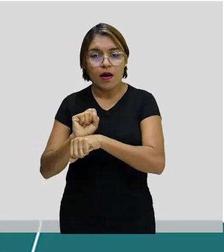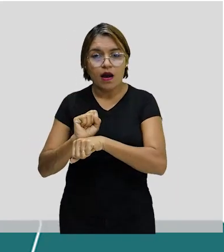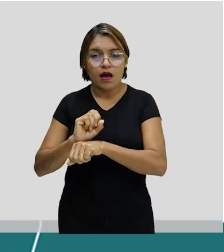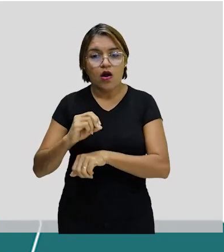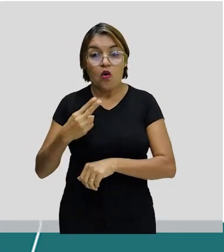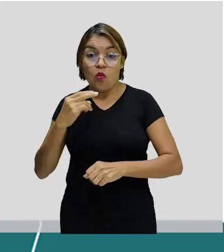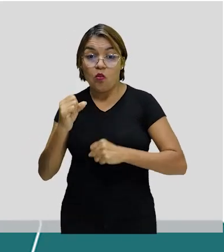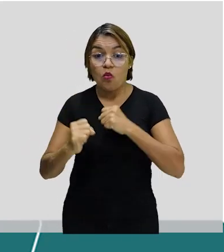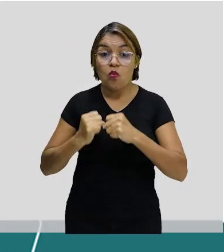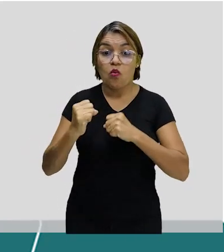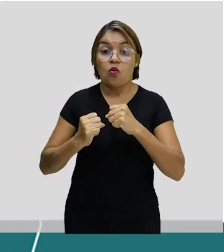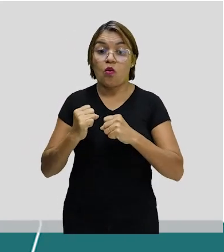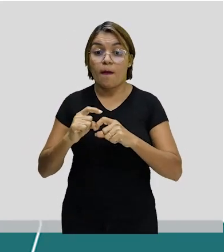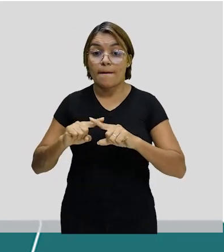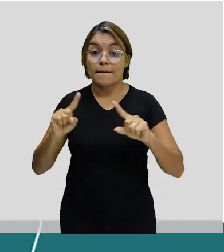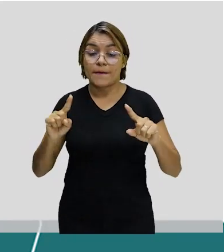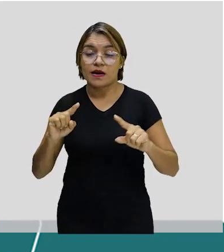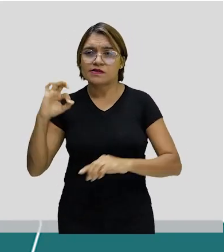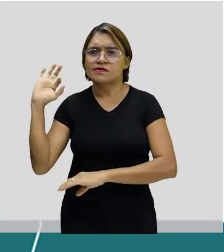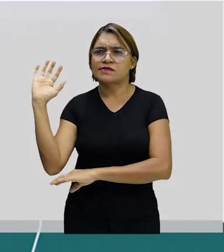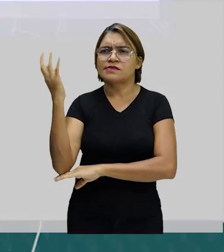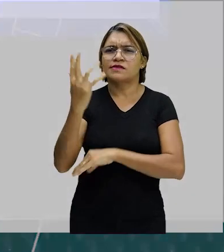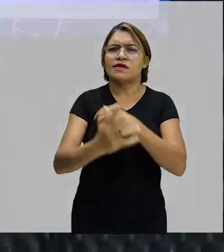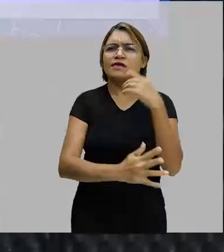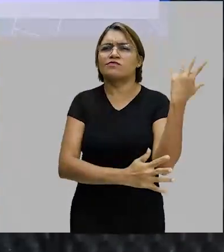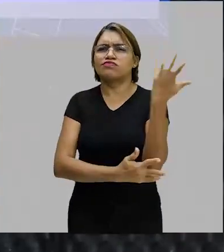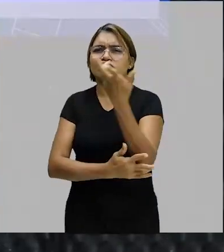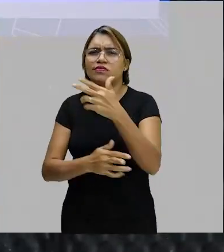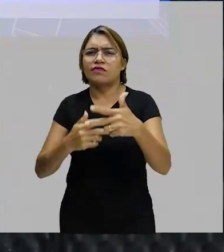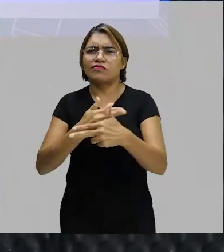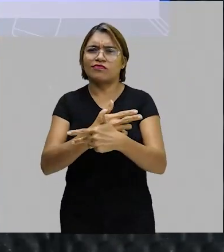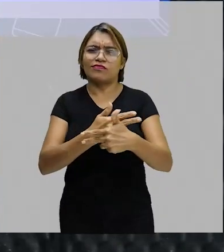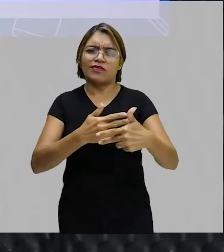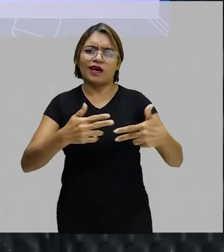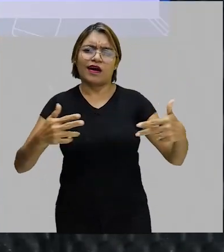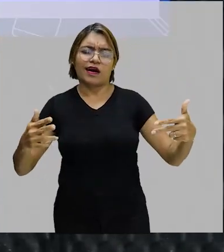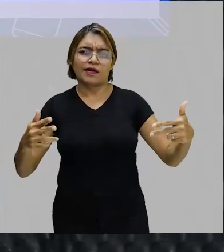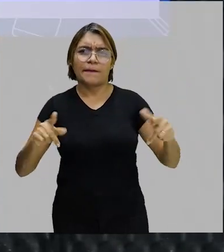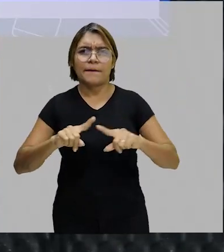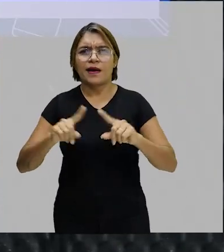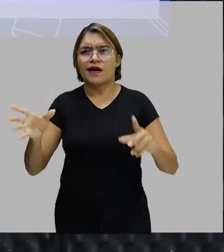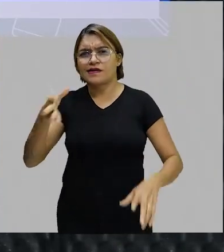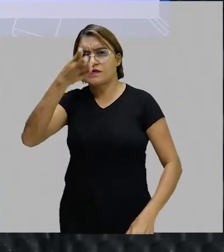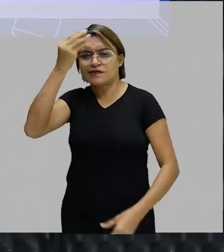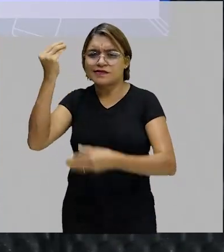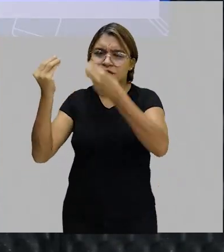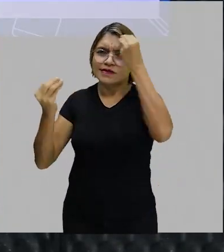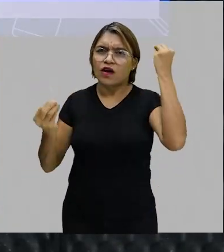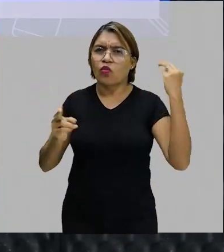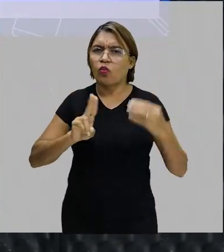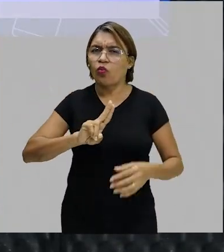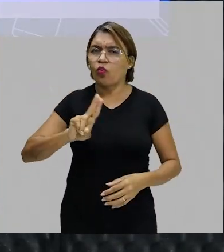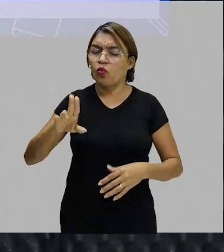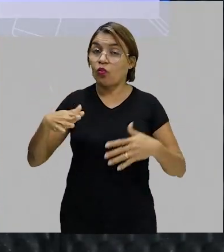segundo as diversas naturezas, um porfia, este esquece, aquele morre, né? Então ele